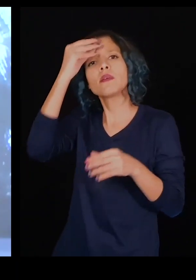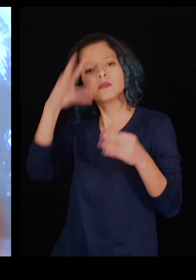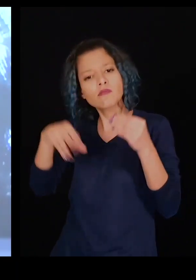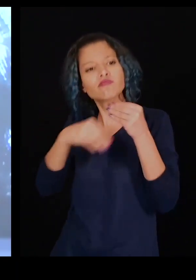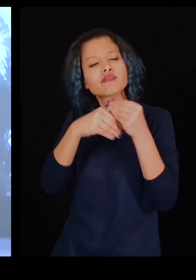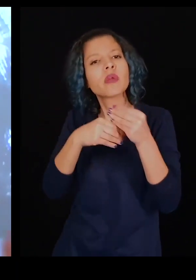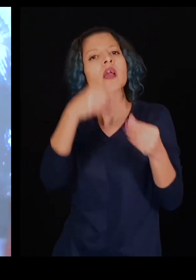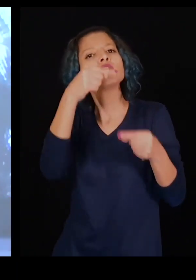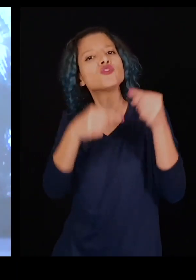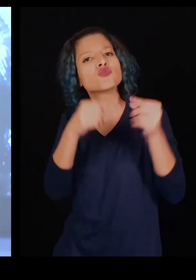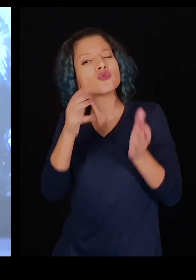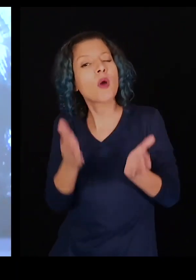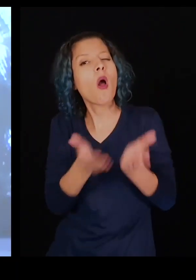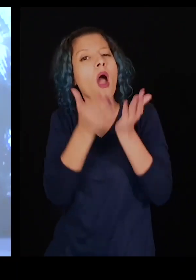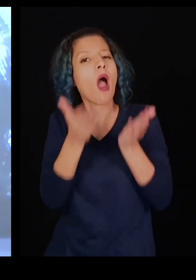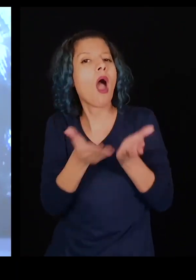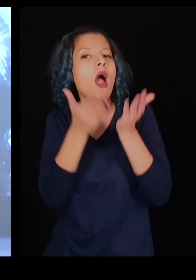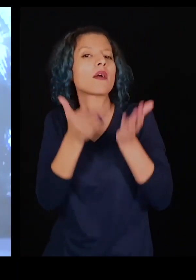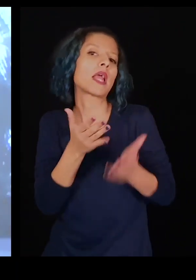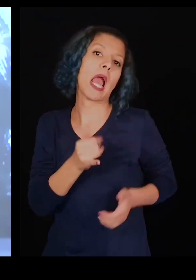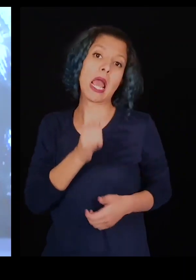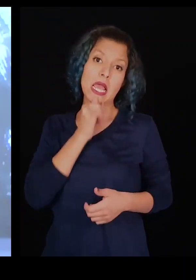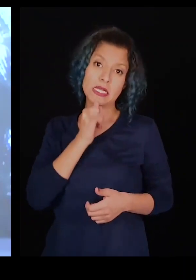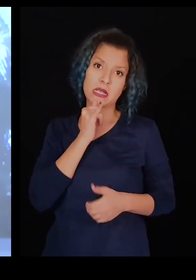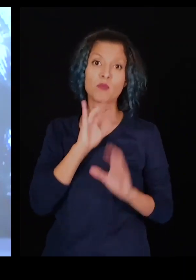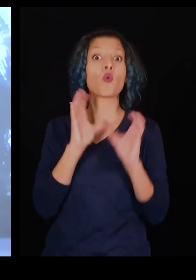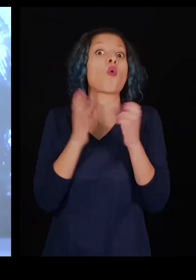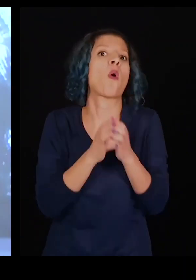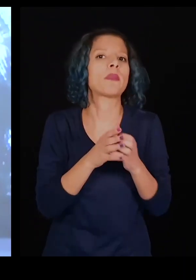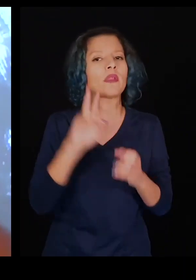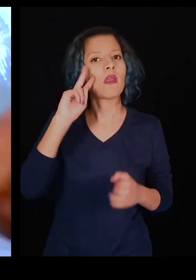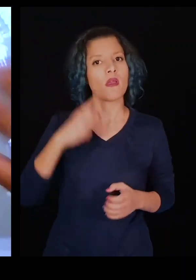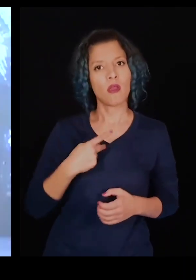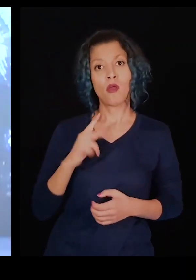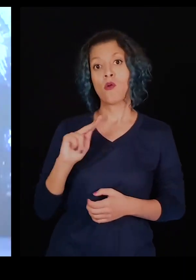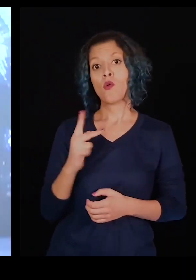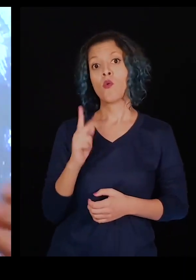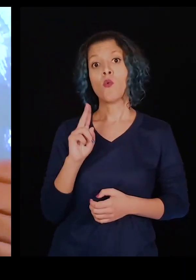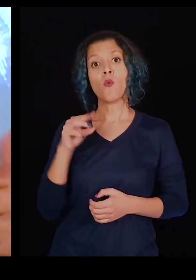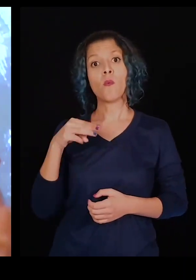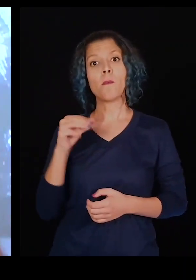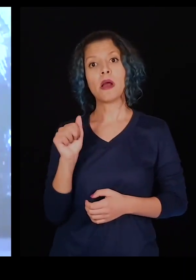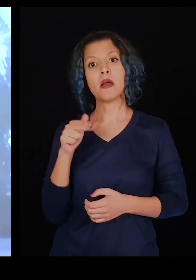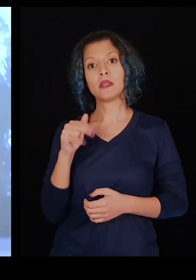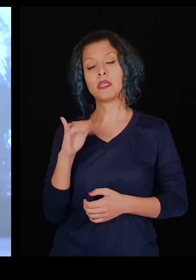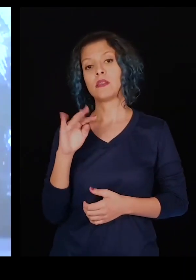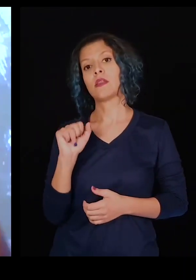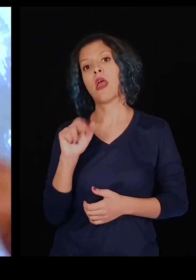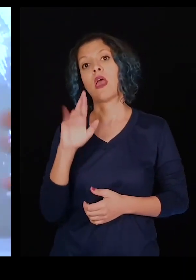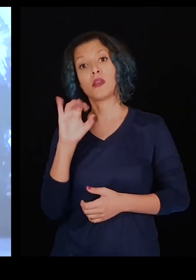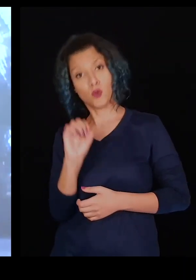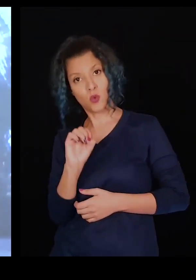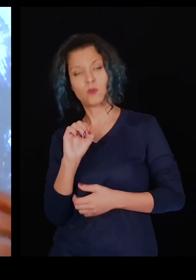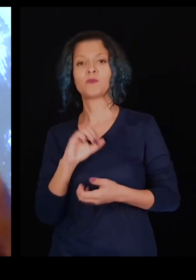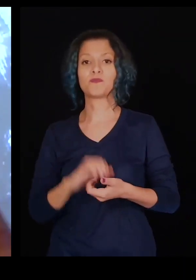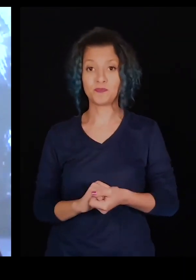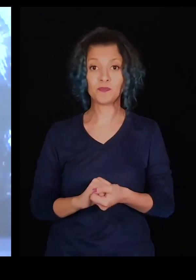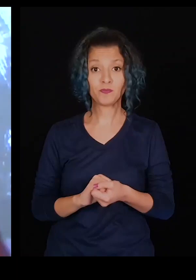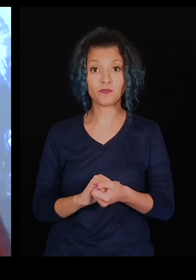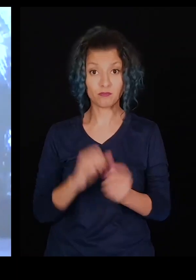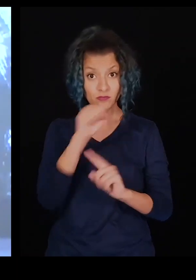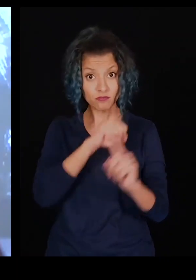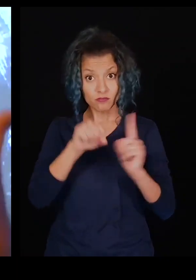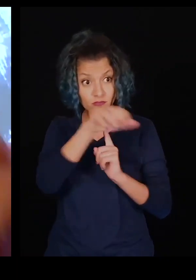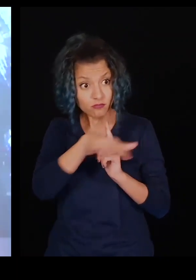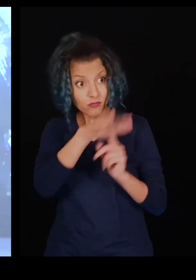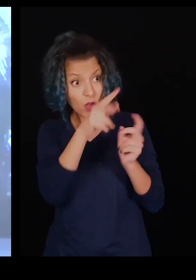de crise, no caso, por exemplo, um comitê humanitário. Então, o jeito de olhar para a sociedade passa pela visão do negócio,